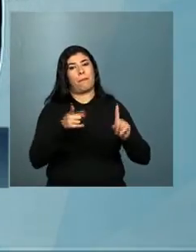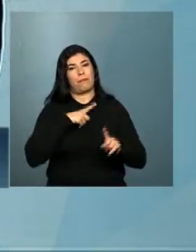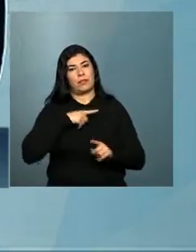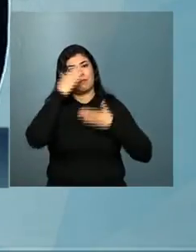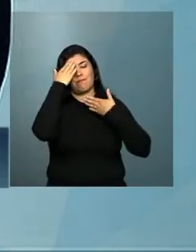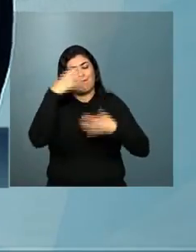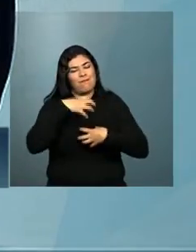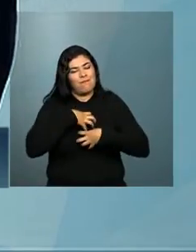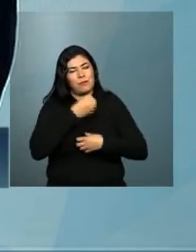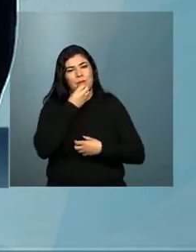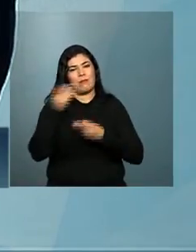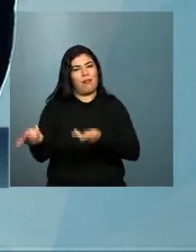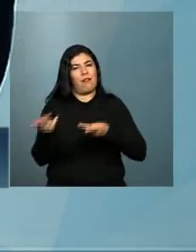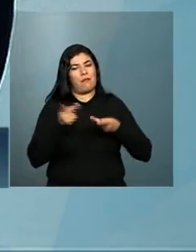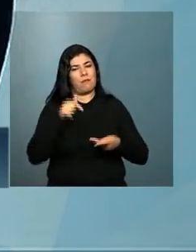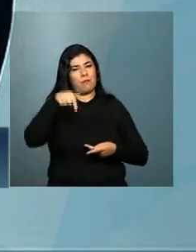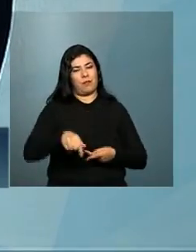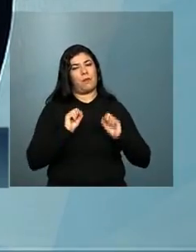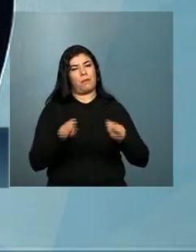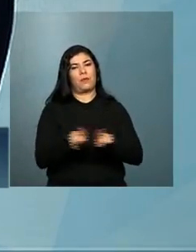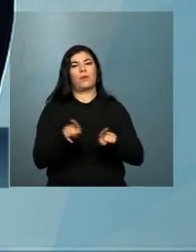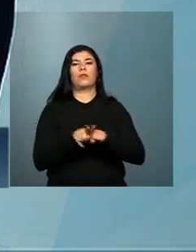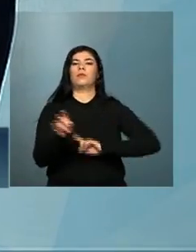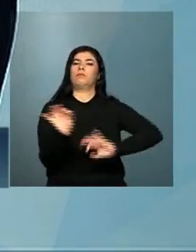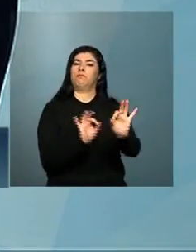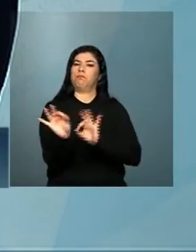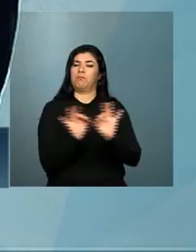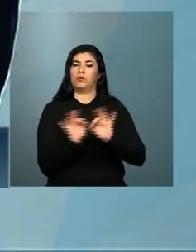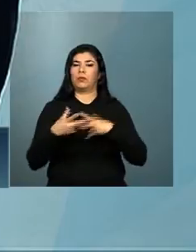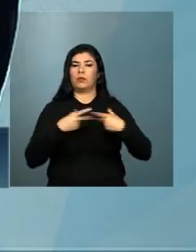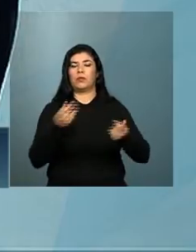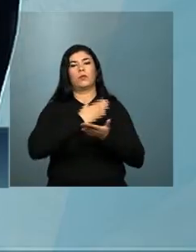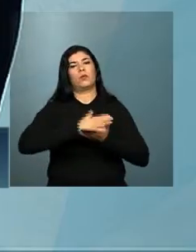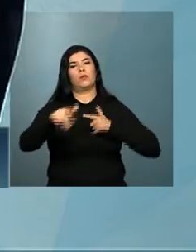honra receber a senhora para que a gente possa dar ordem de serviços